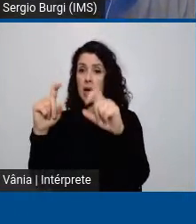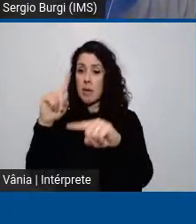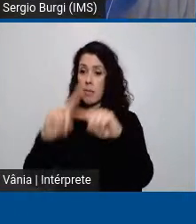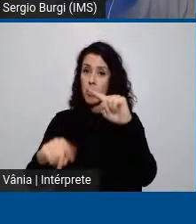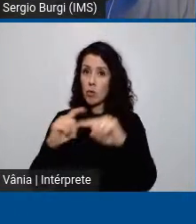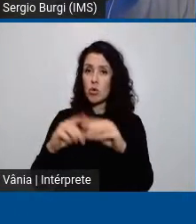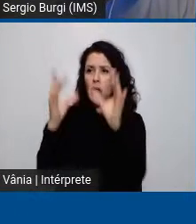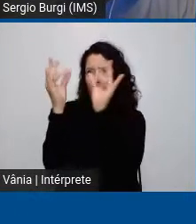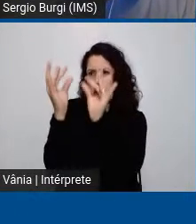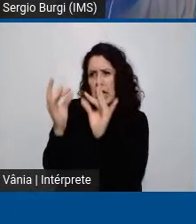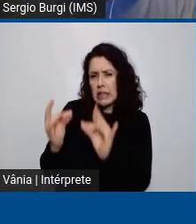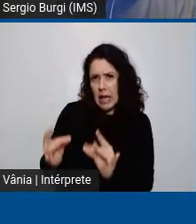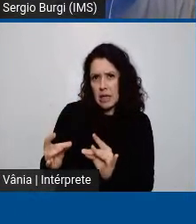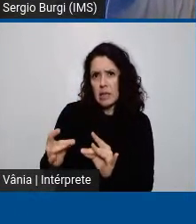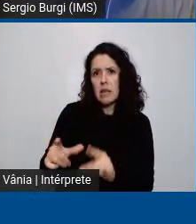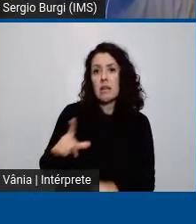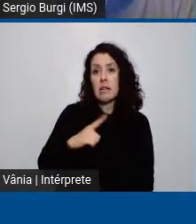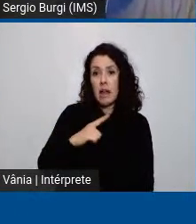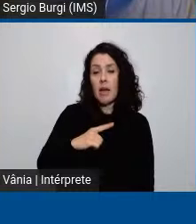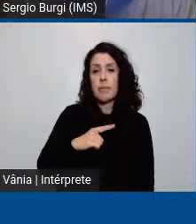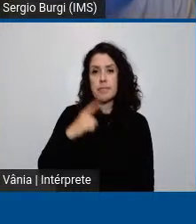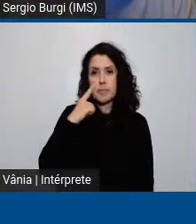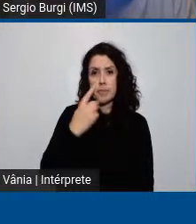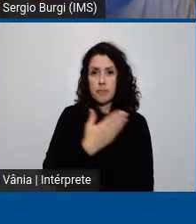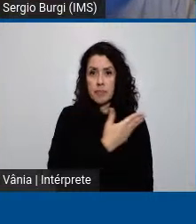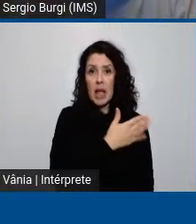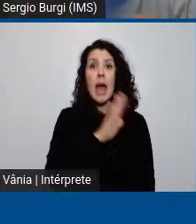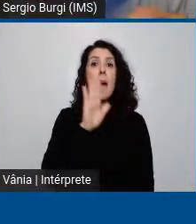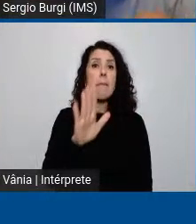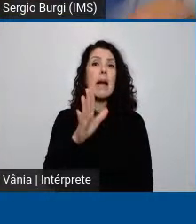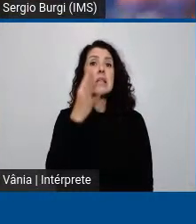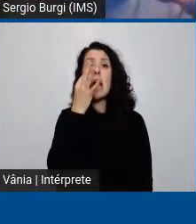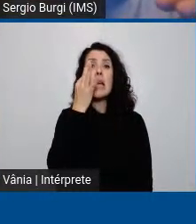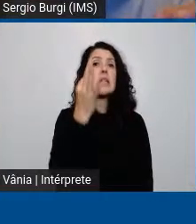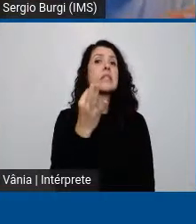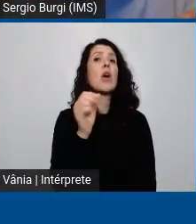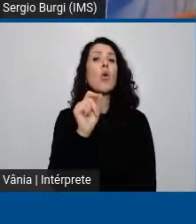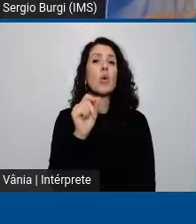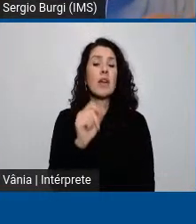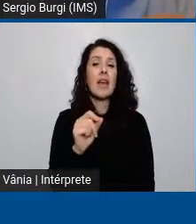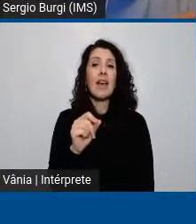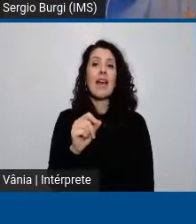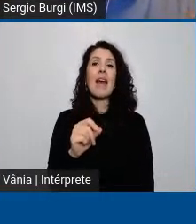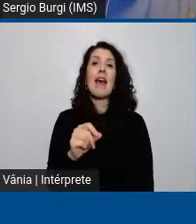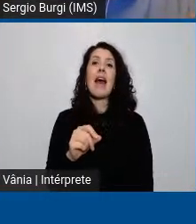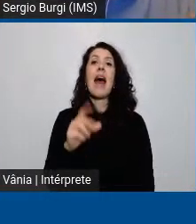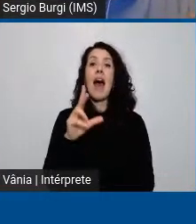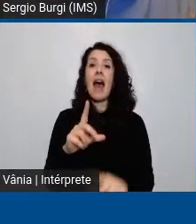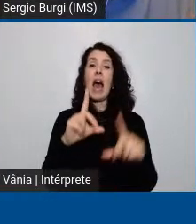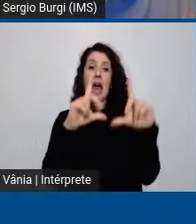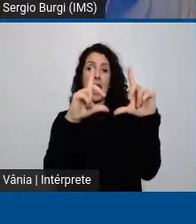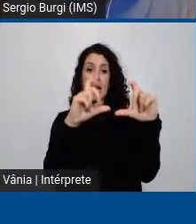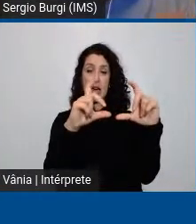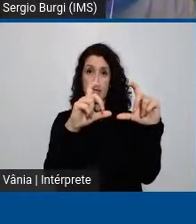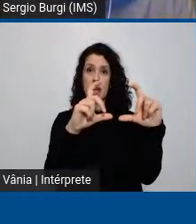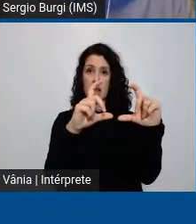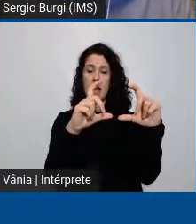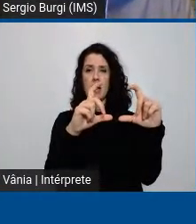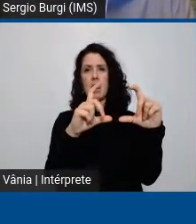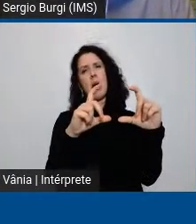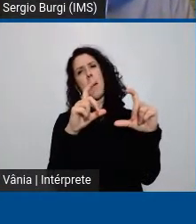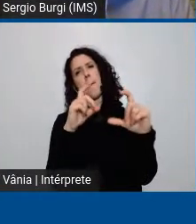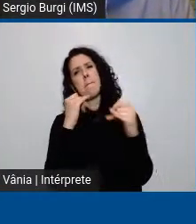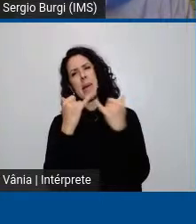aspecto importante aqui, nesse momento, é notar que as câmeras são ainda as câmeras de configuração semelhante às câmeras